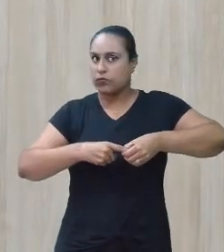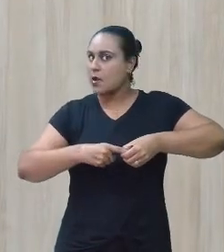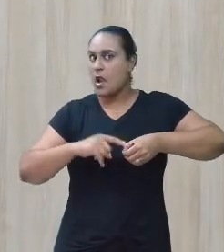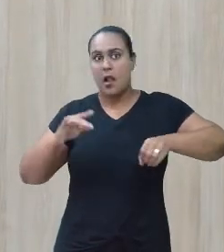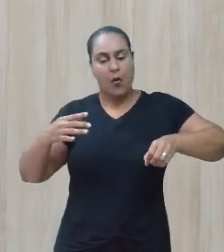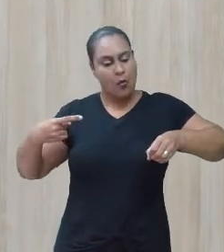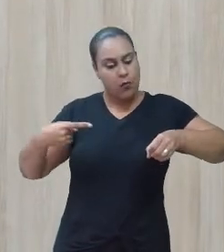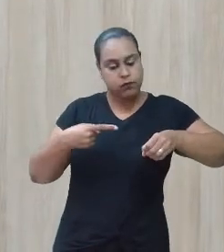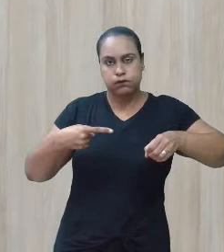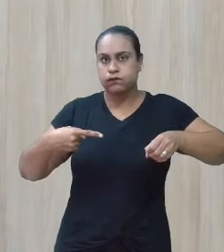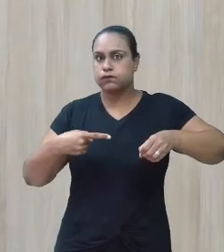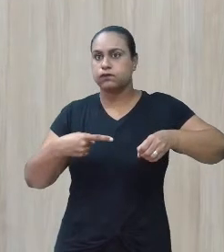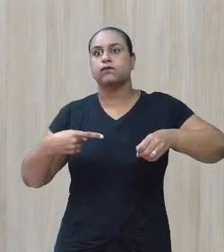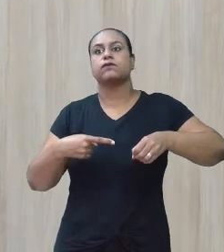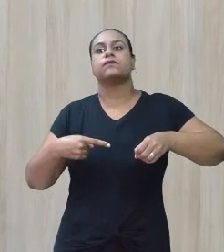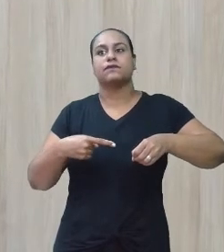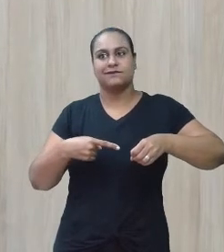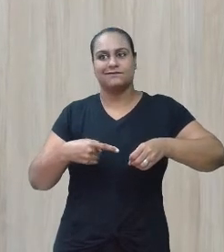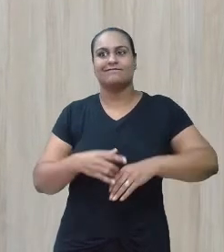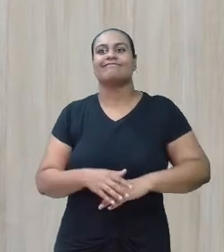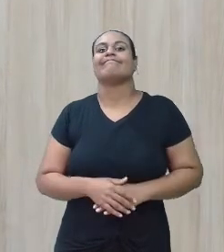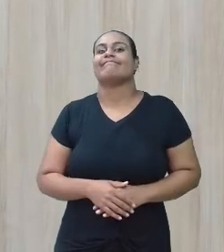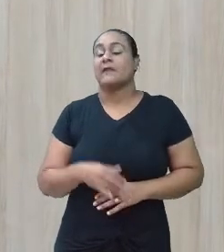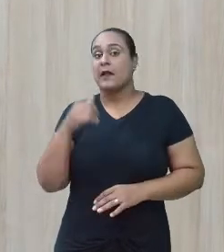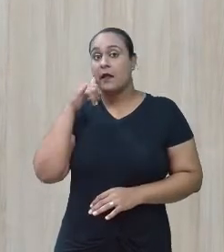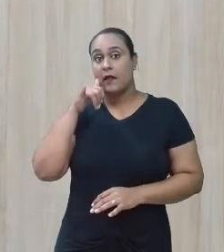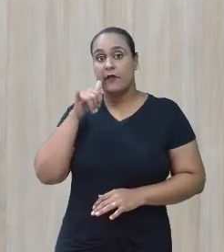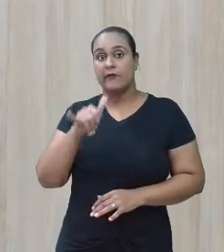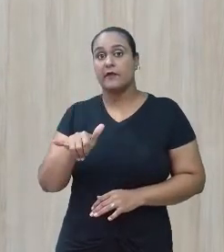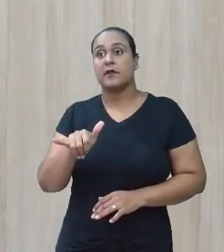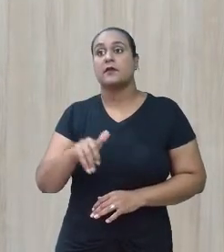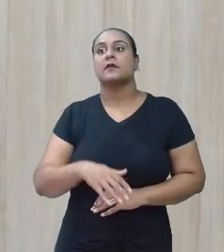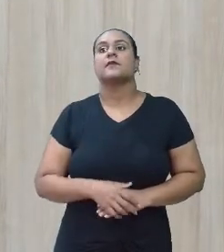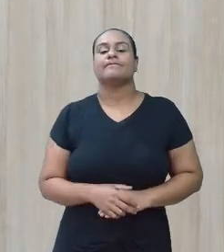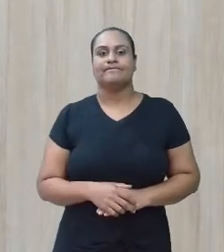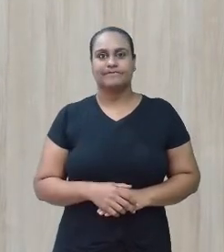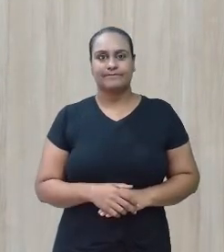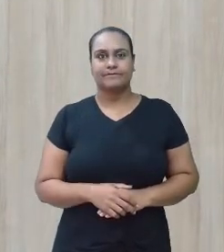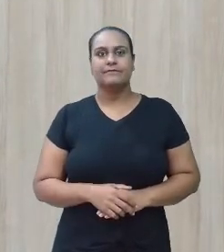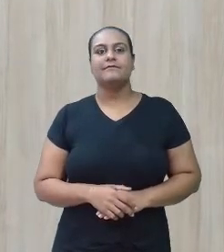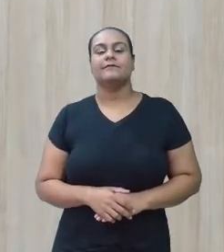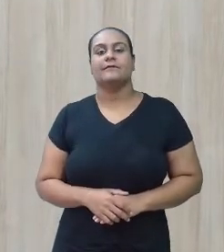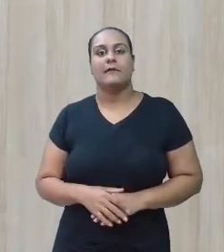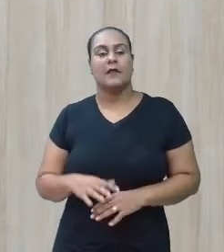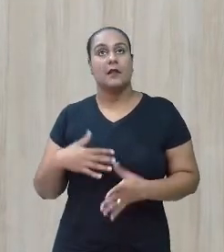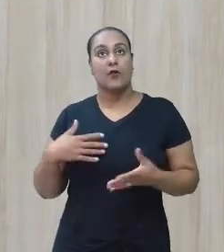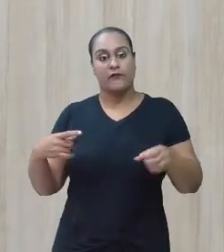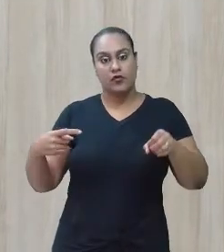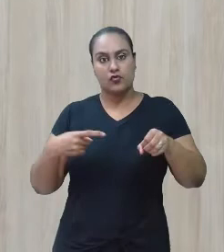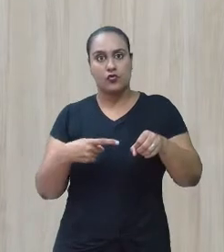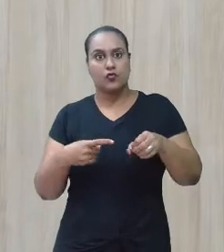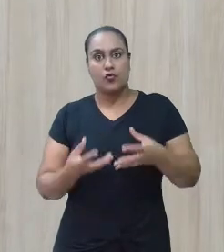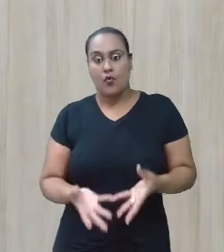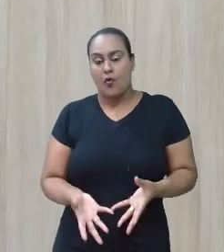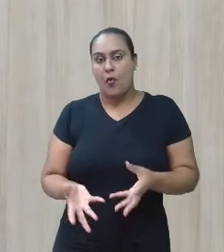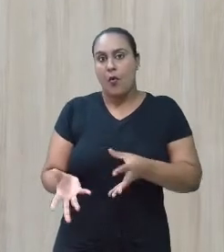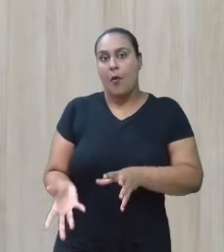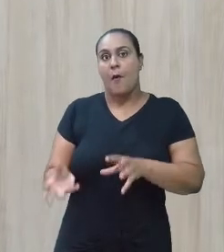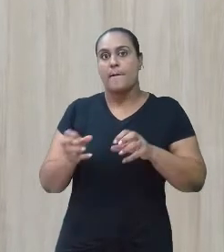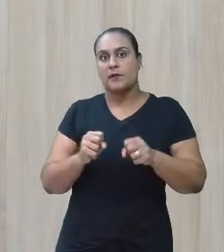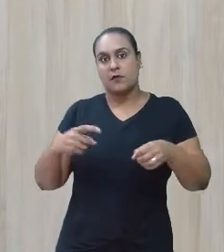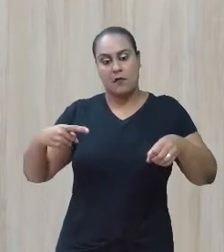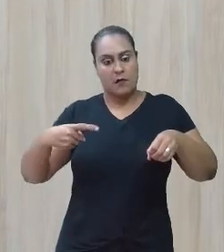o espessamento do muco cervical, fazendo com que o endométrio não possa absorver, que